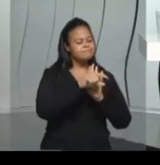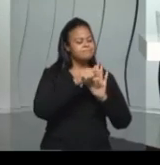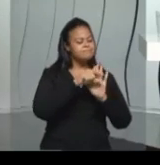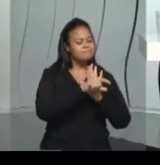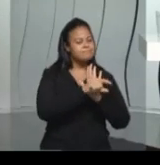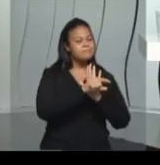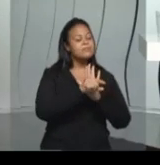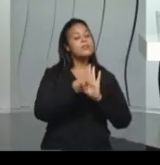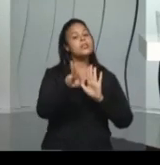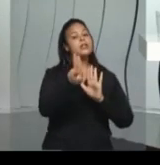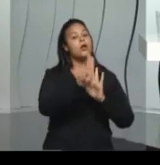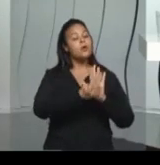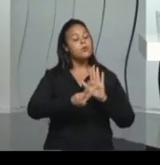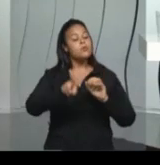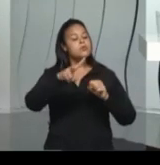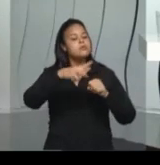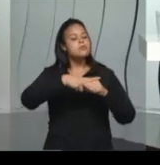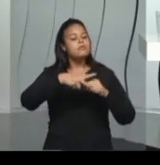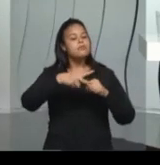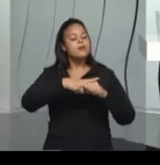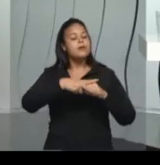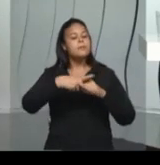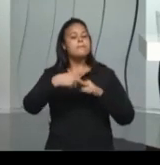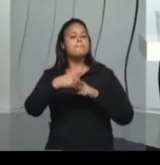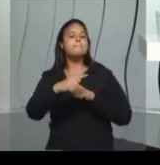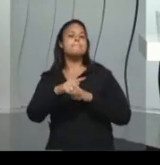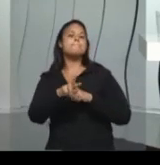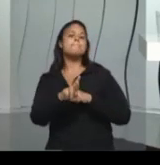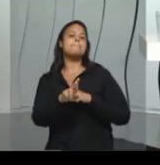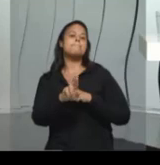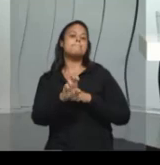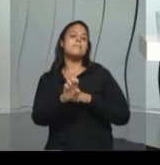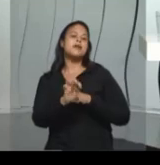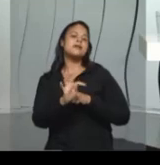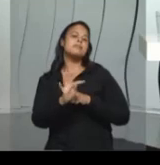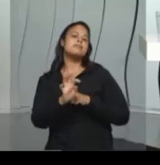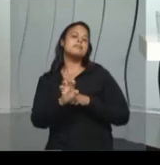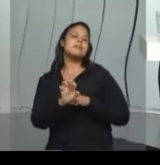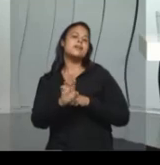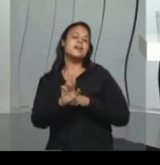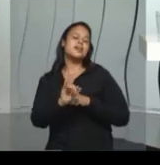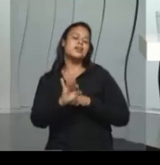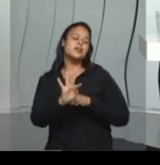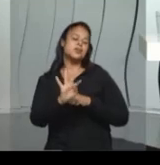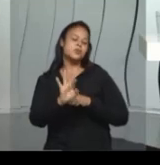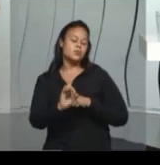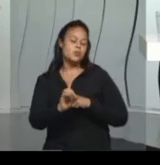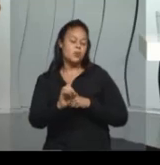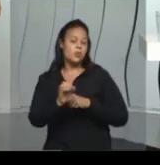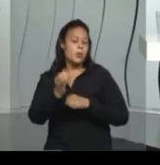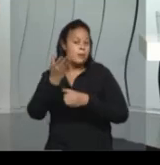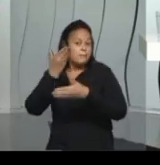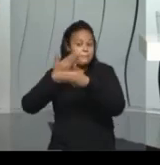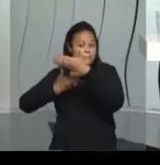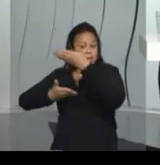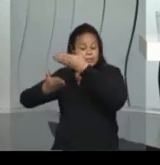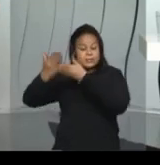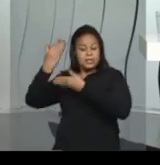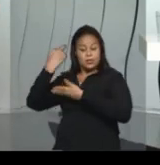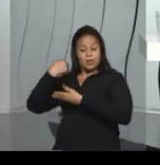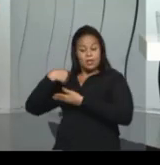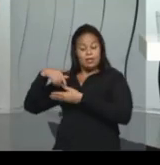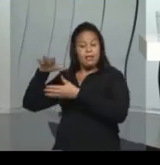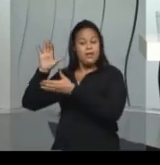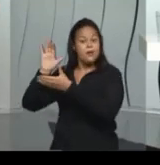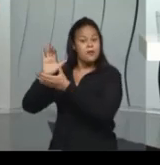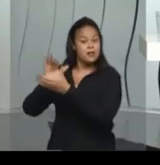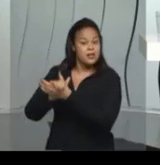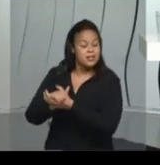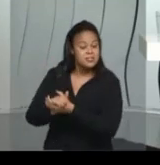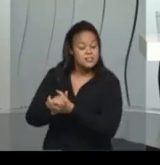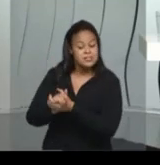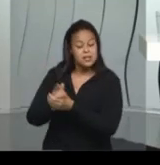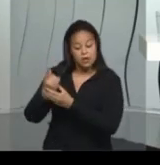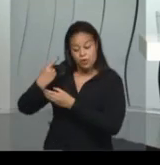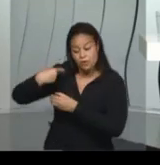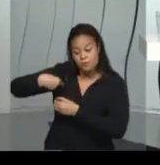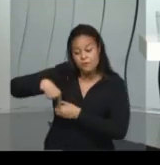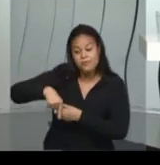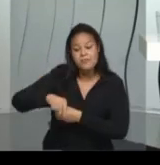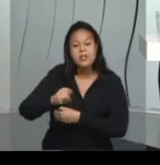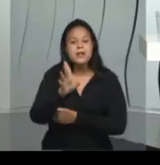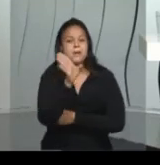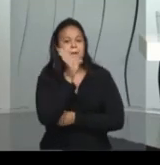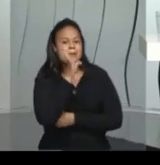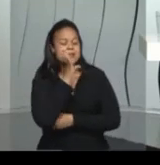verbos no pretérito, no passado. Então, ela fala, eu me casei, quando eu vim, eu conheci o